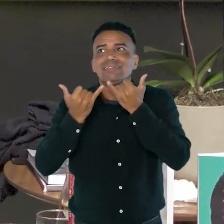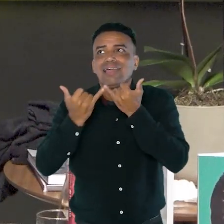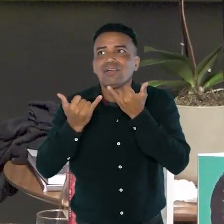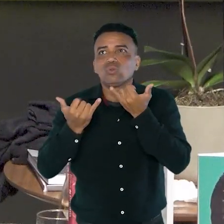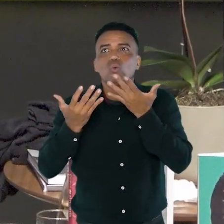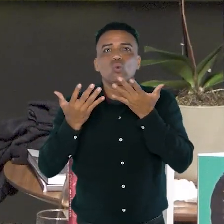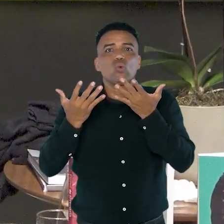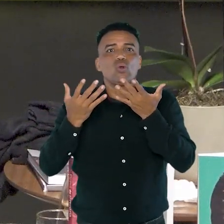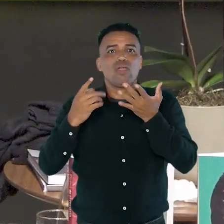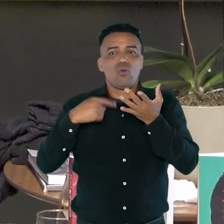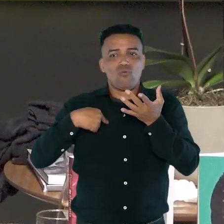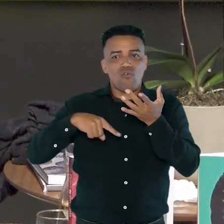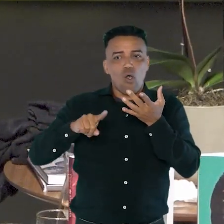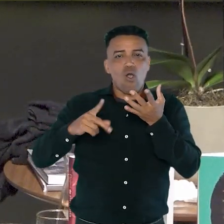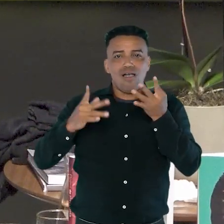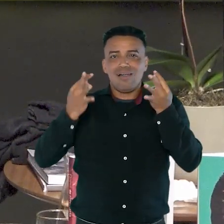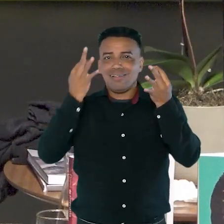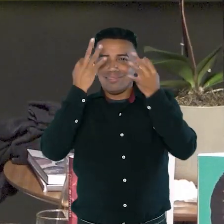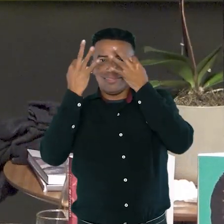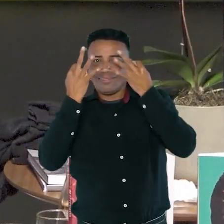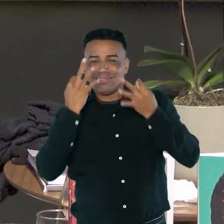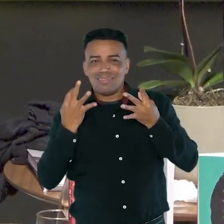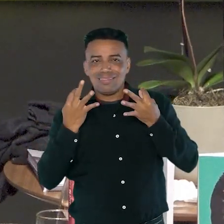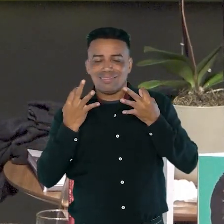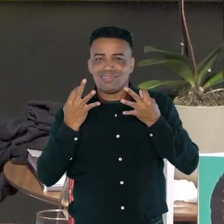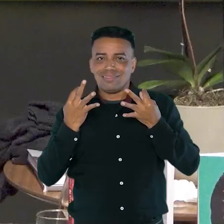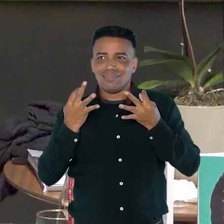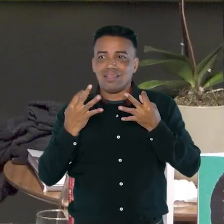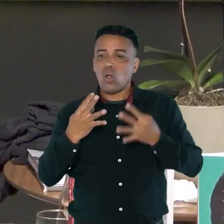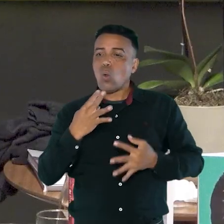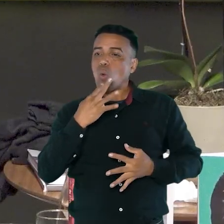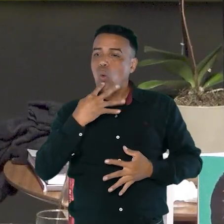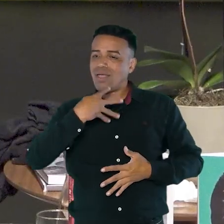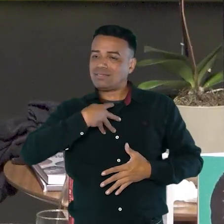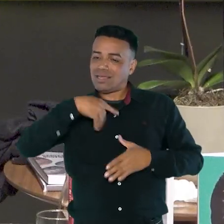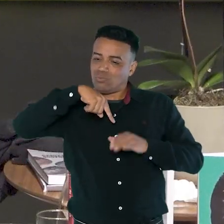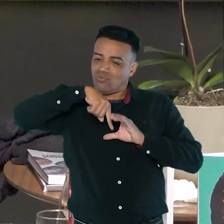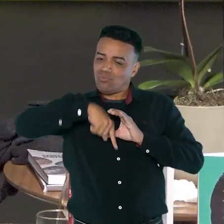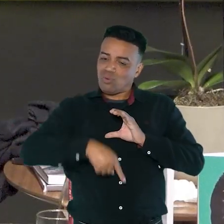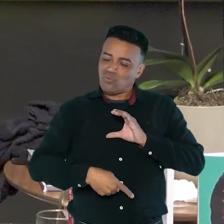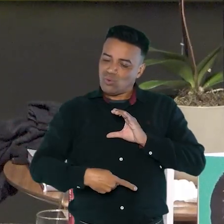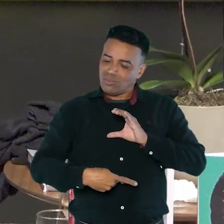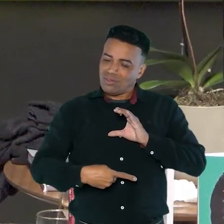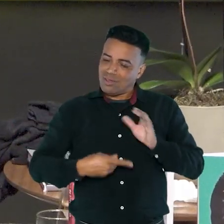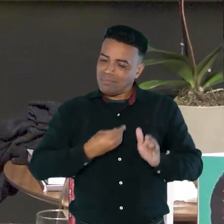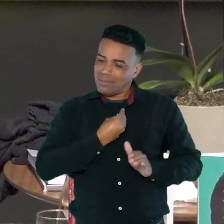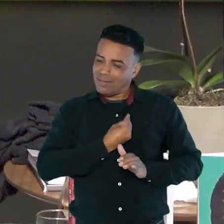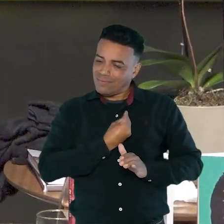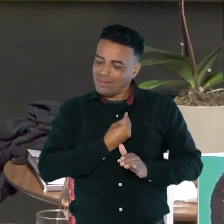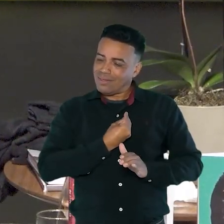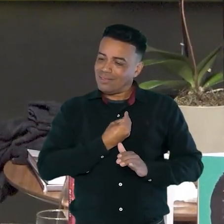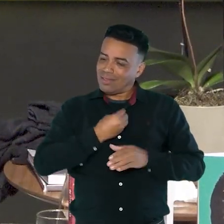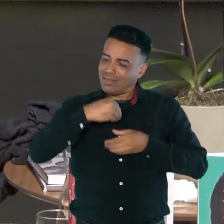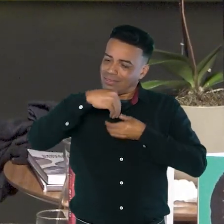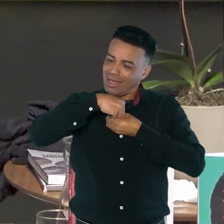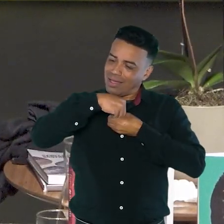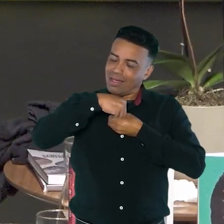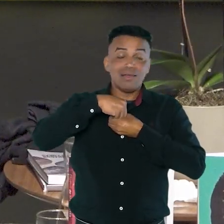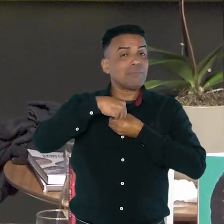terapia, se eu estivesse conversando comigo mesmo, para tentar entender um